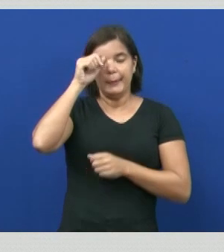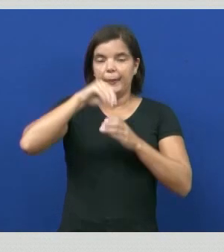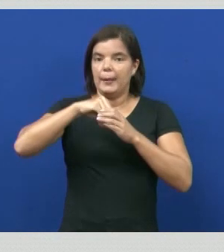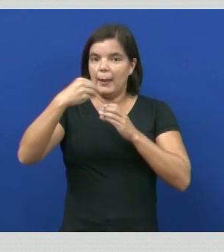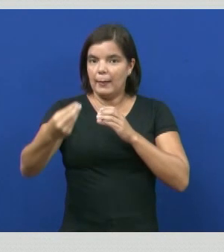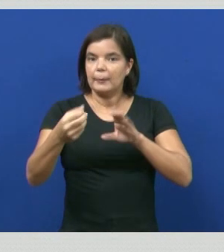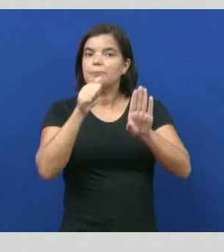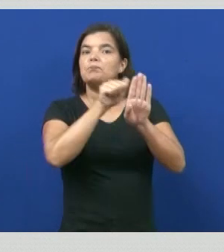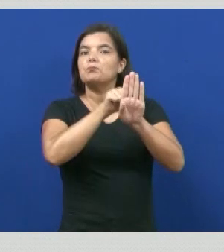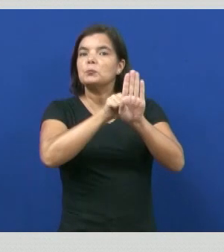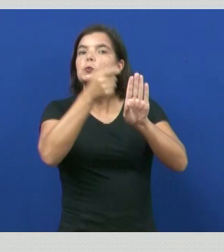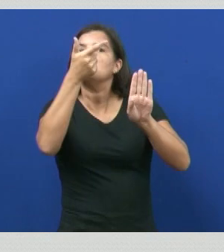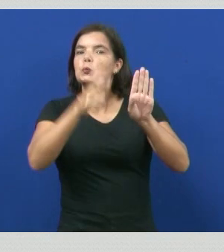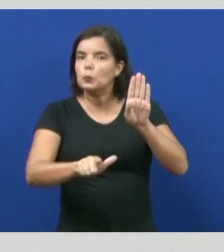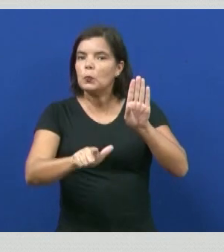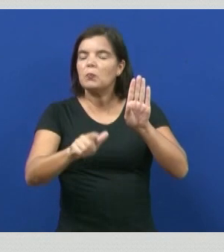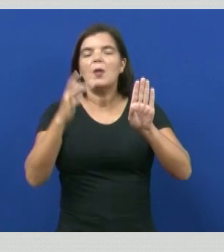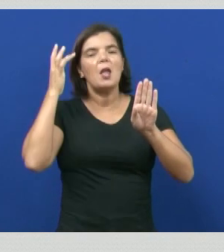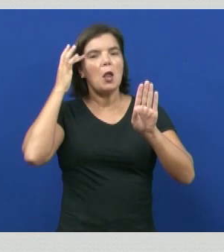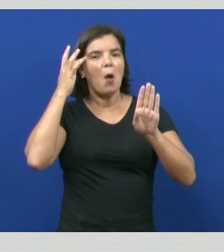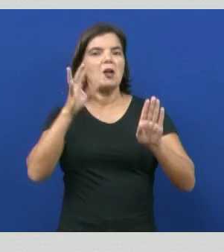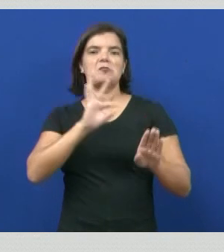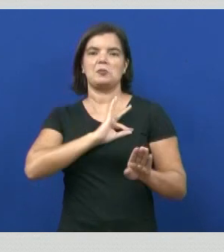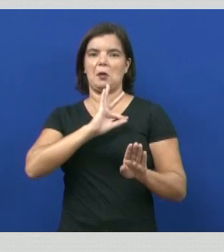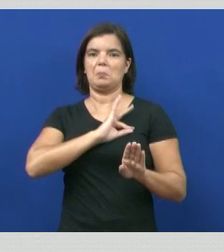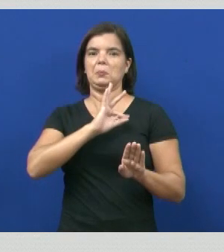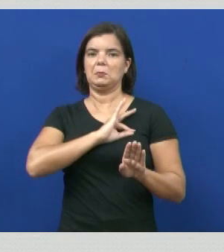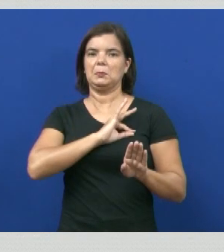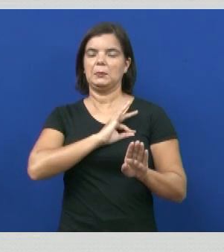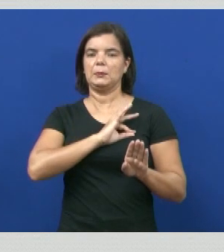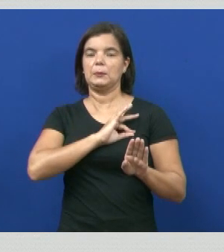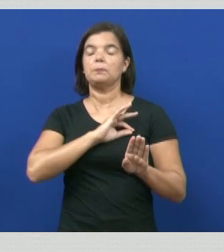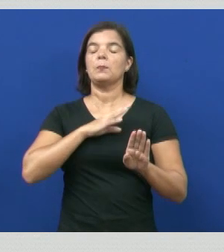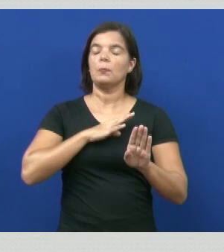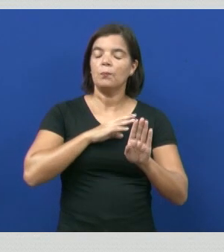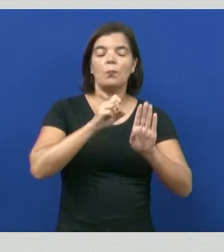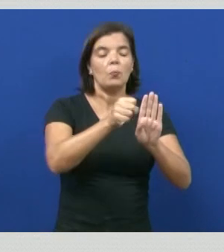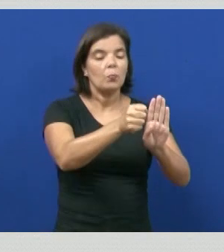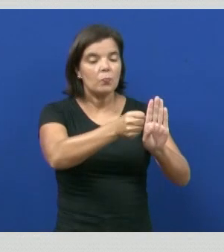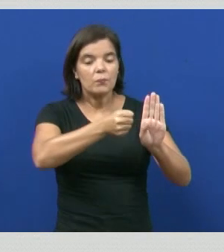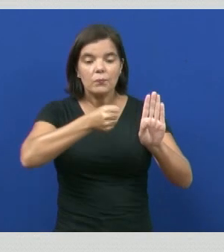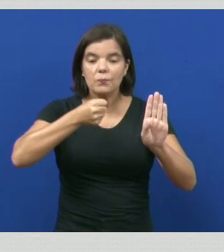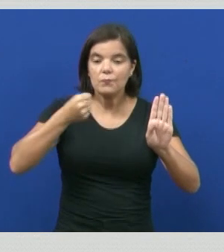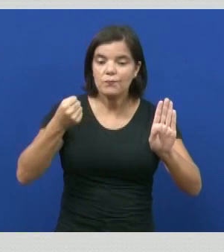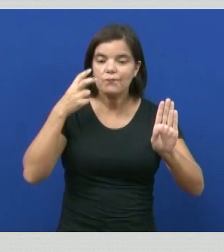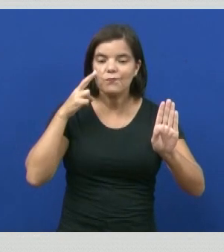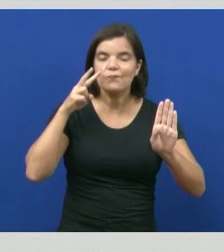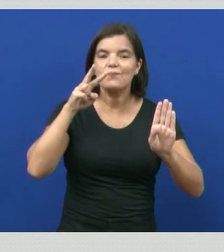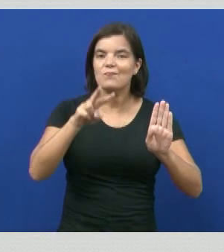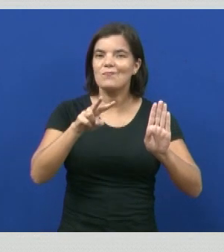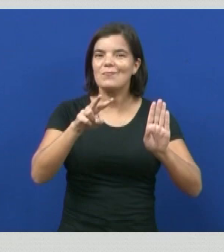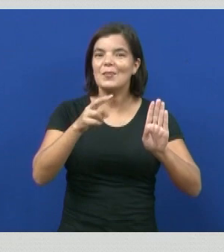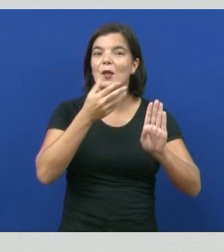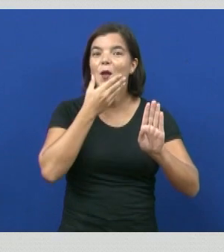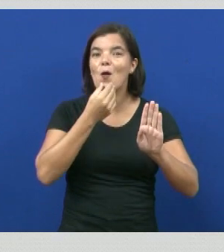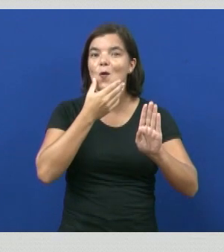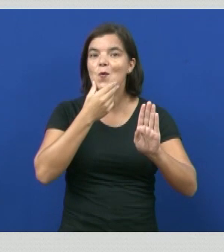fora, bateram na porta. Deve ser a polícia, disse ele, ofegante, indo abrir. Não